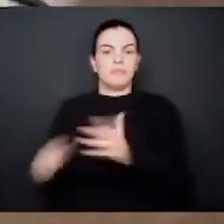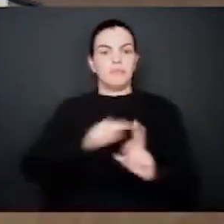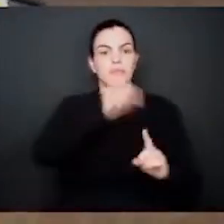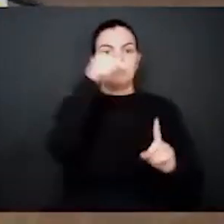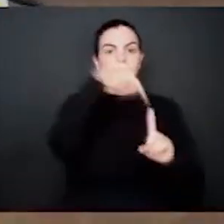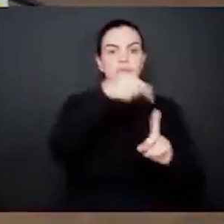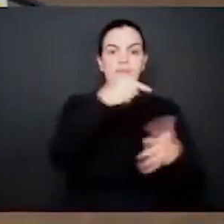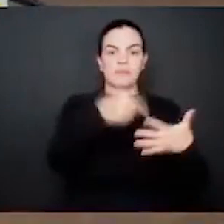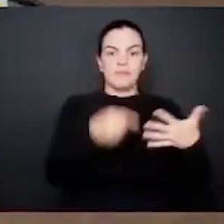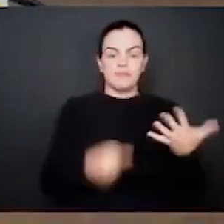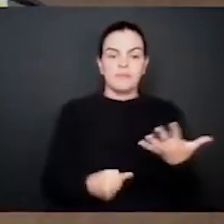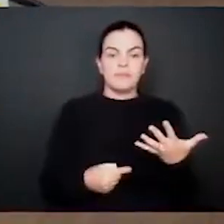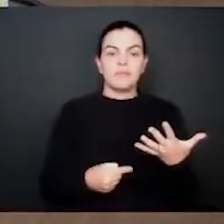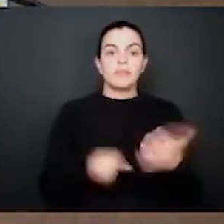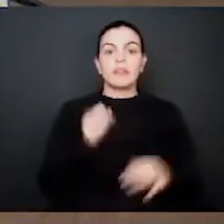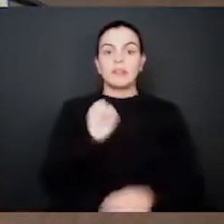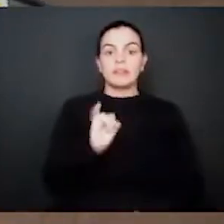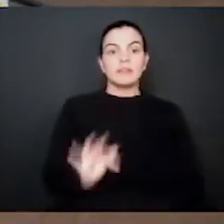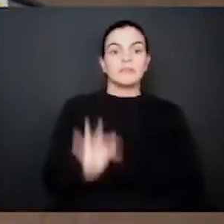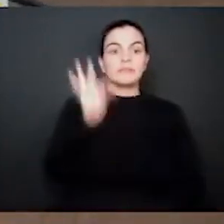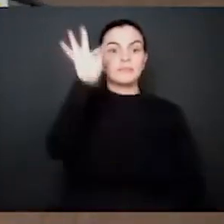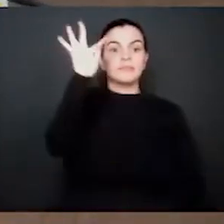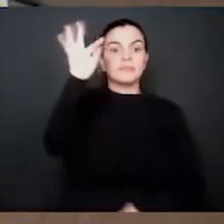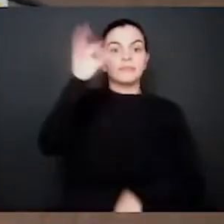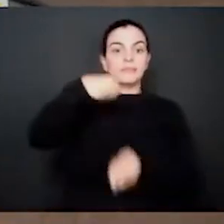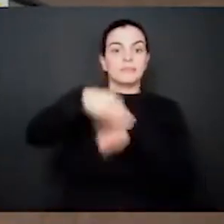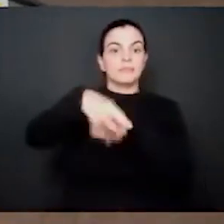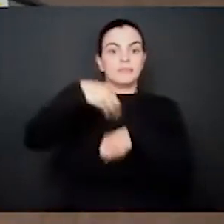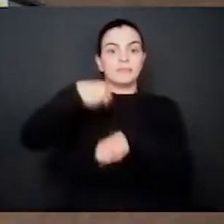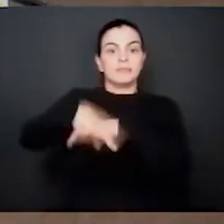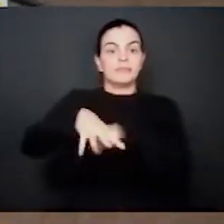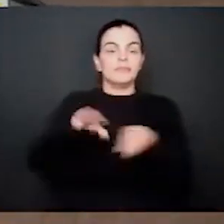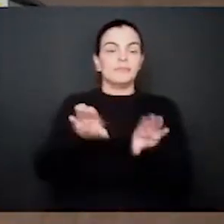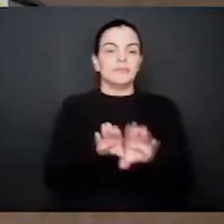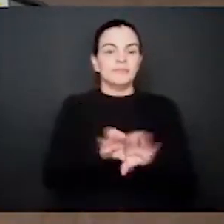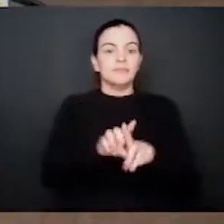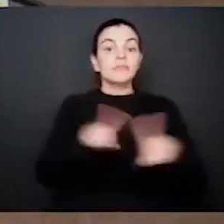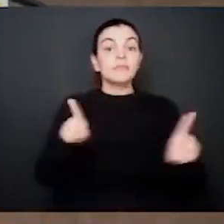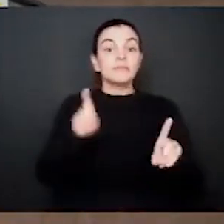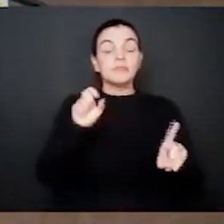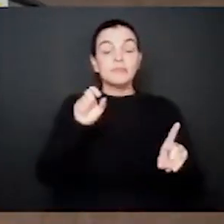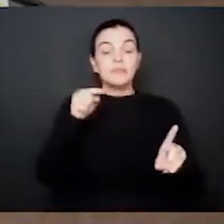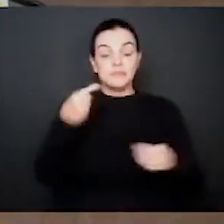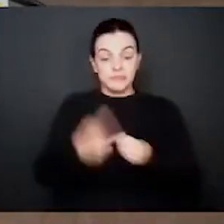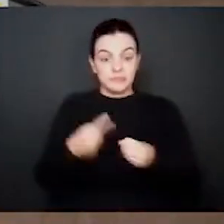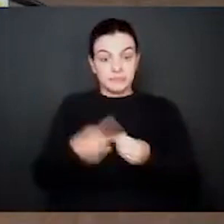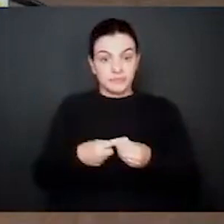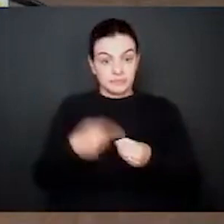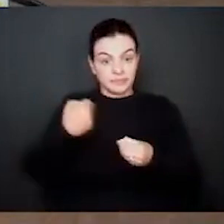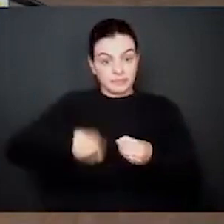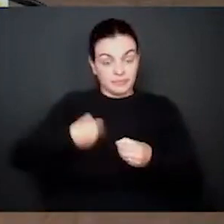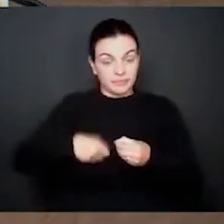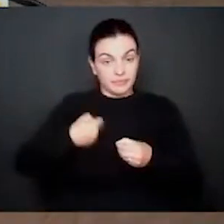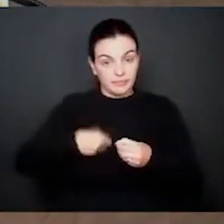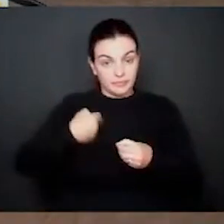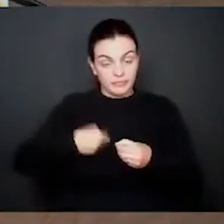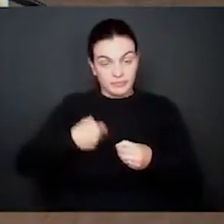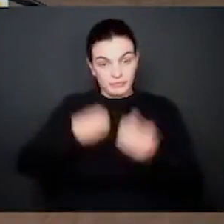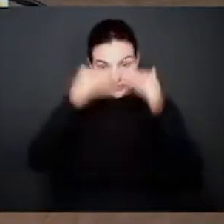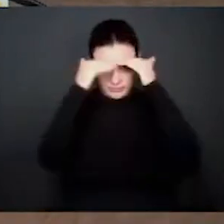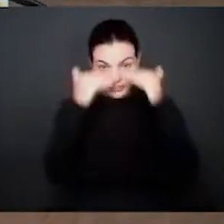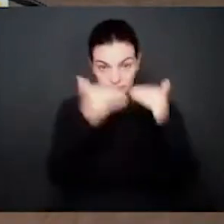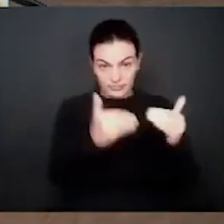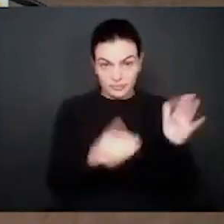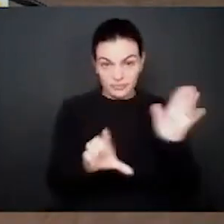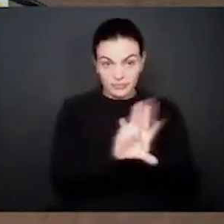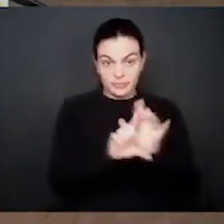municípios, mas o município tem que ter como meta principal não só o cumprimento da lei, mas também o